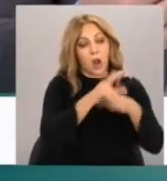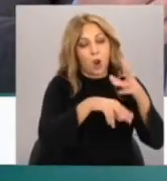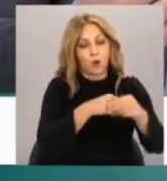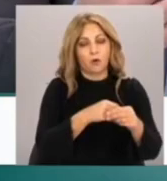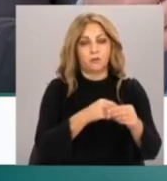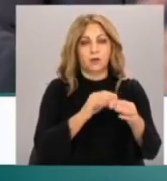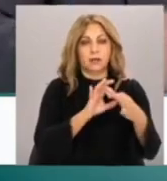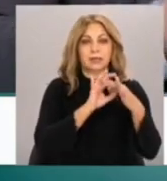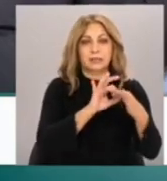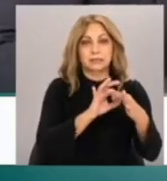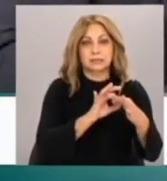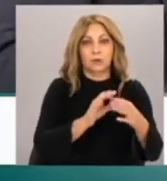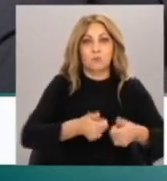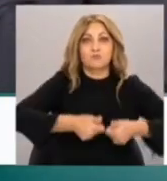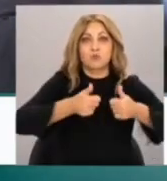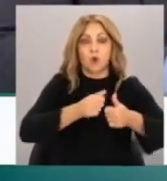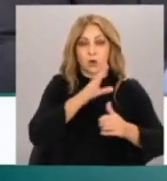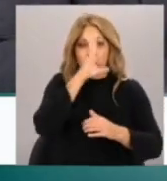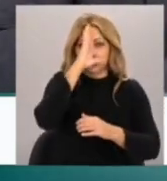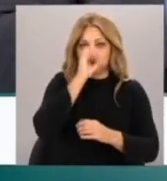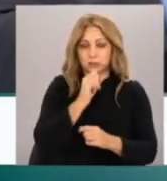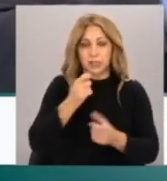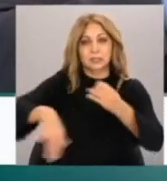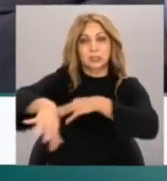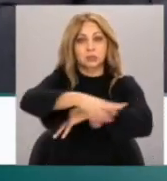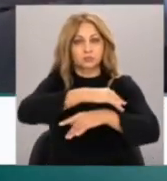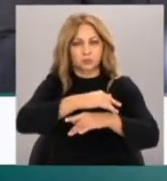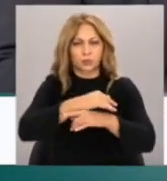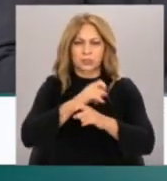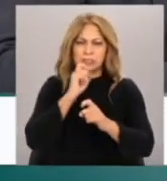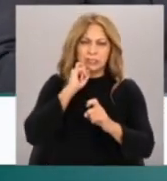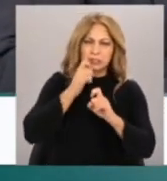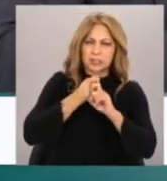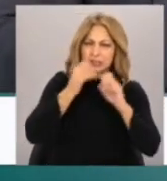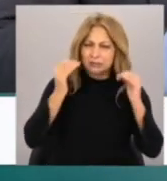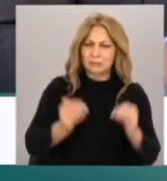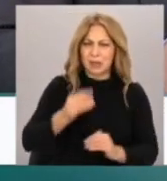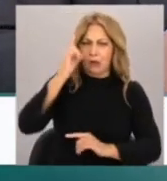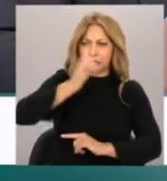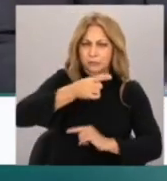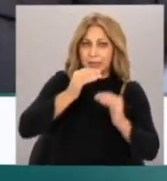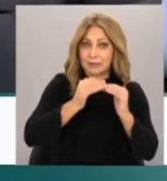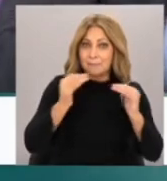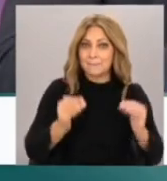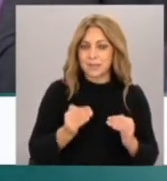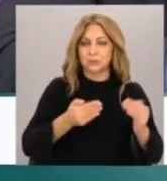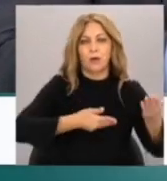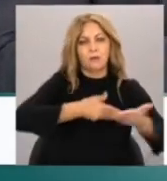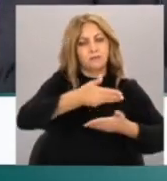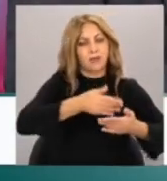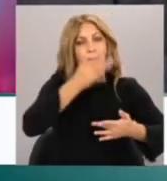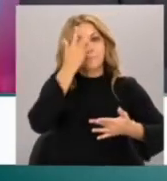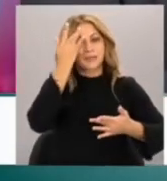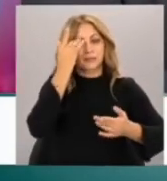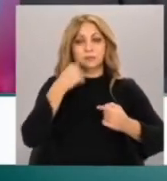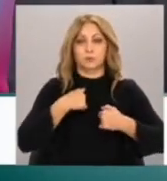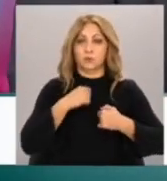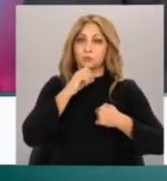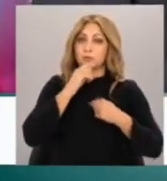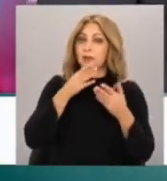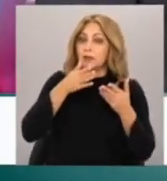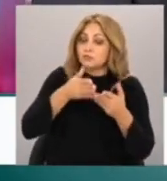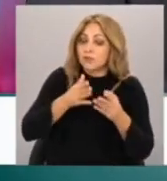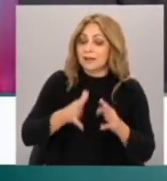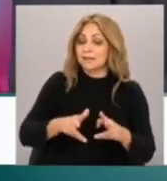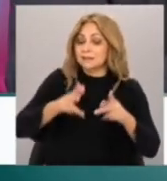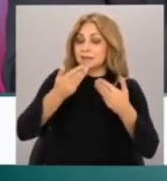uma nova relação entre o estado eo cidadão menos rígida menos burocrática menos autoritária nós podemos ajudar ao crescimento mas mais do que